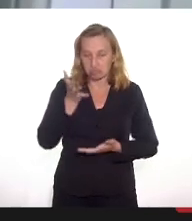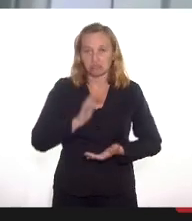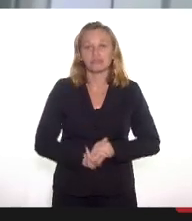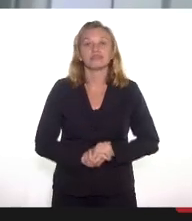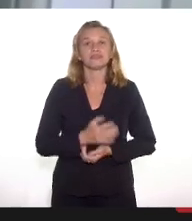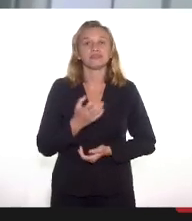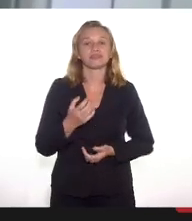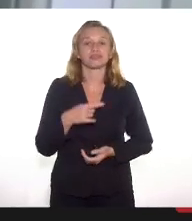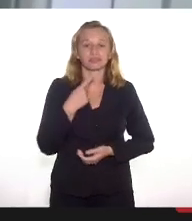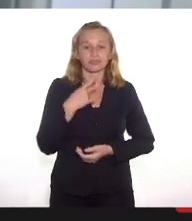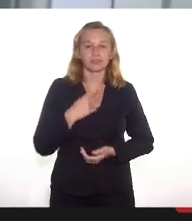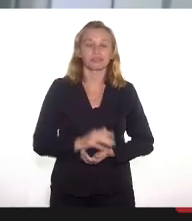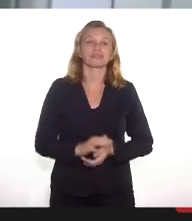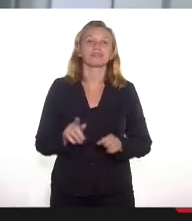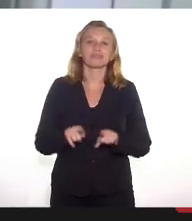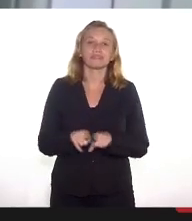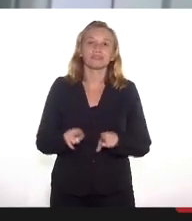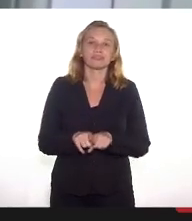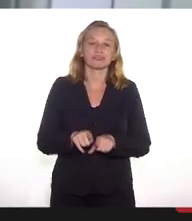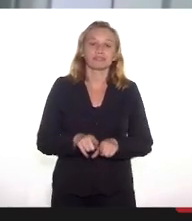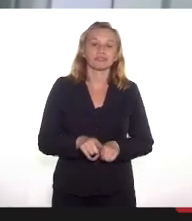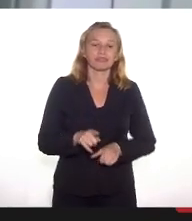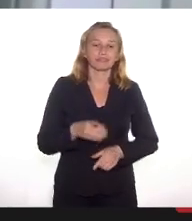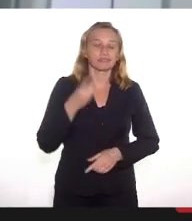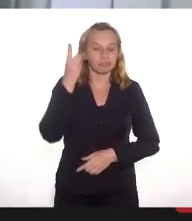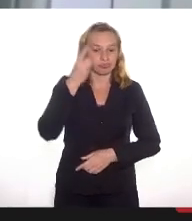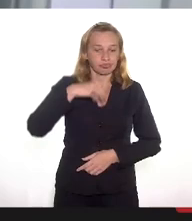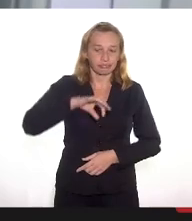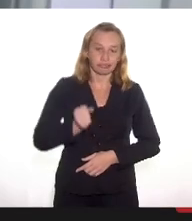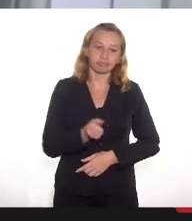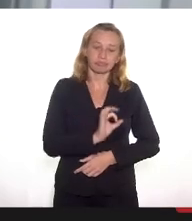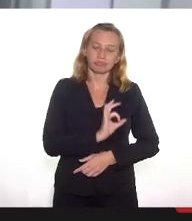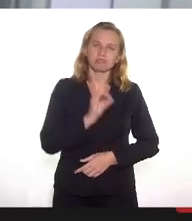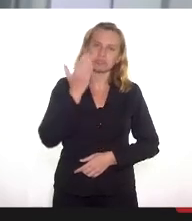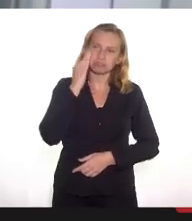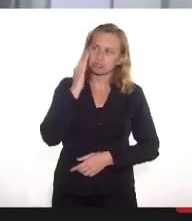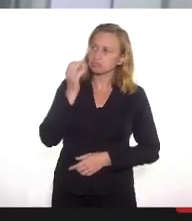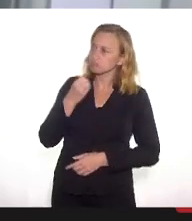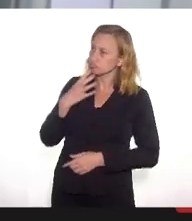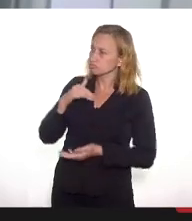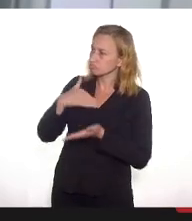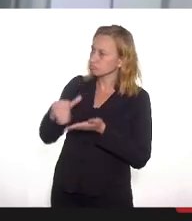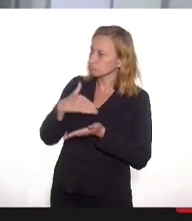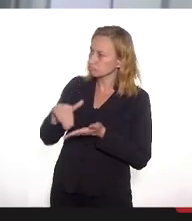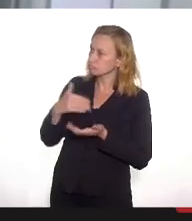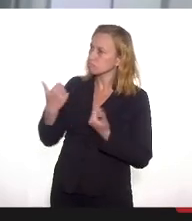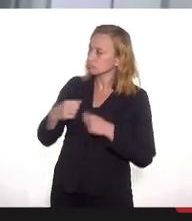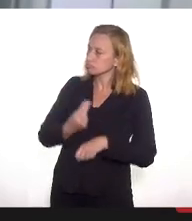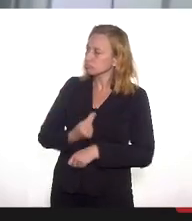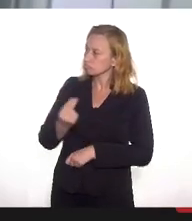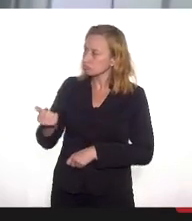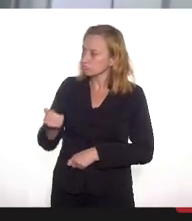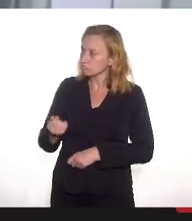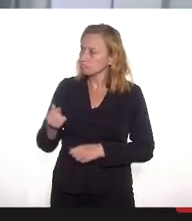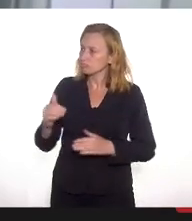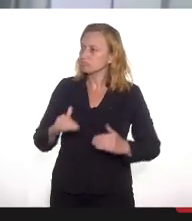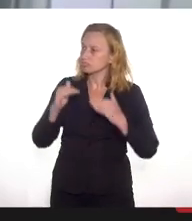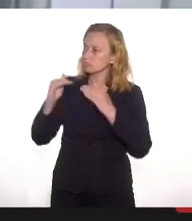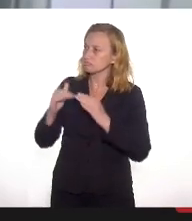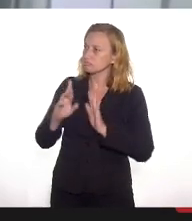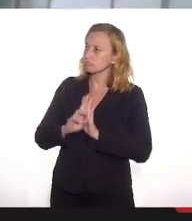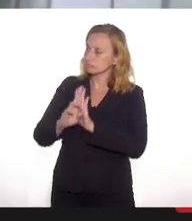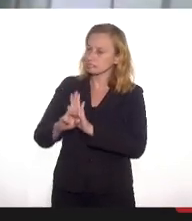fazer esse destaque e sobretudo depois da Mata Rocha eu compreendo bem o secretário empresário Mário Sérgio aí representando a